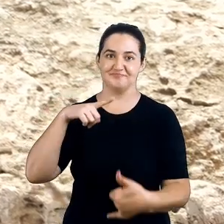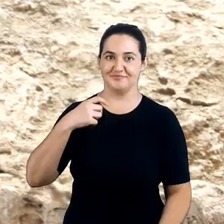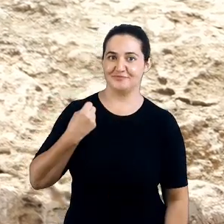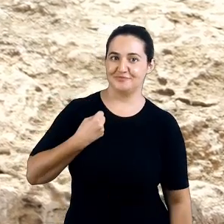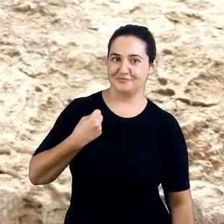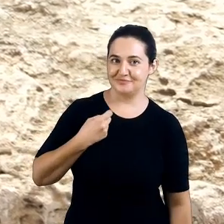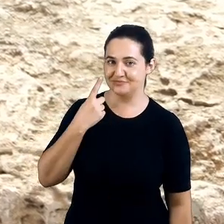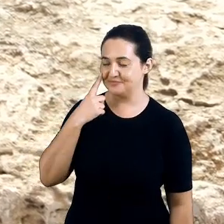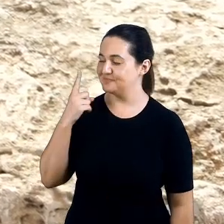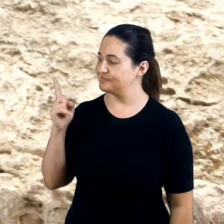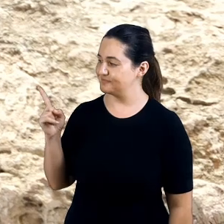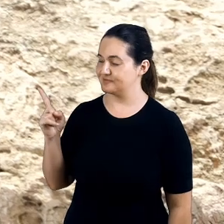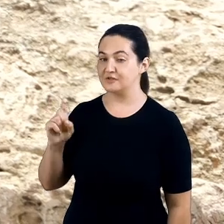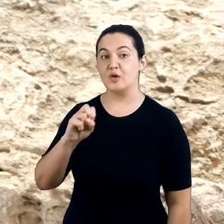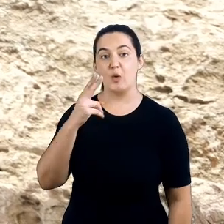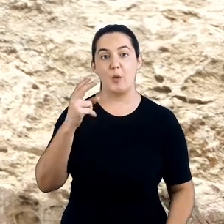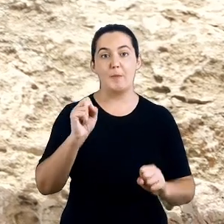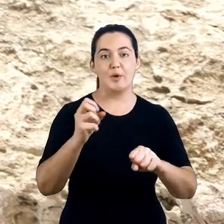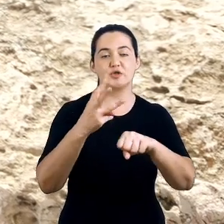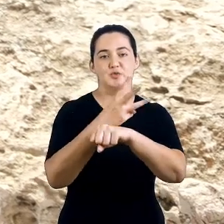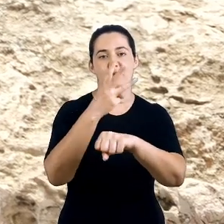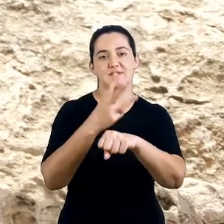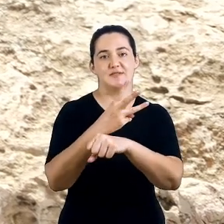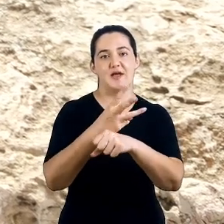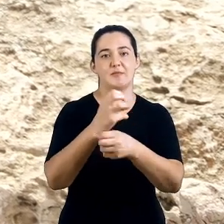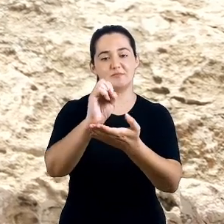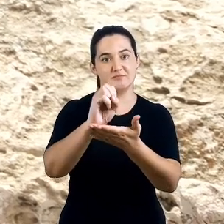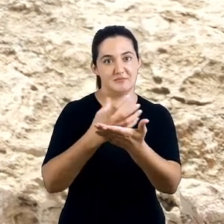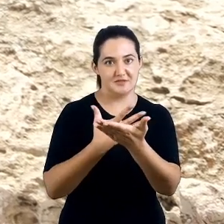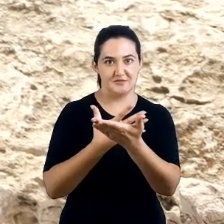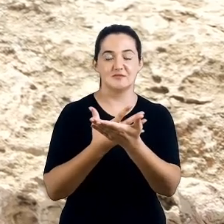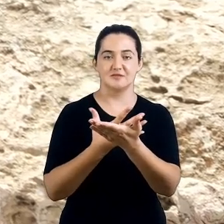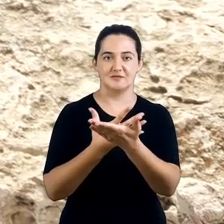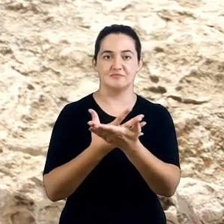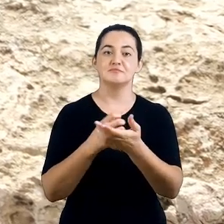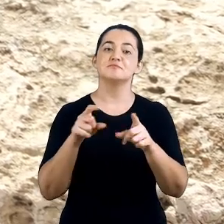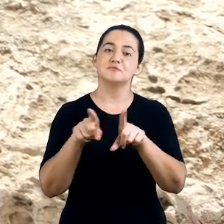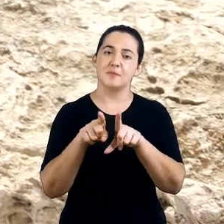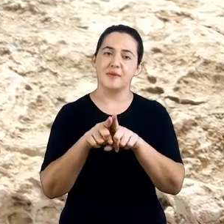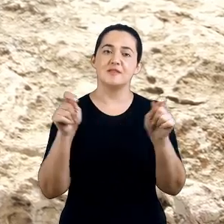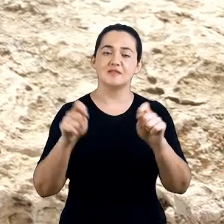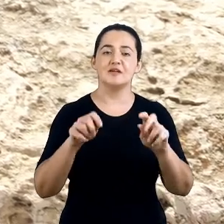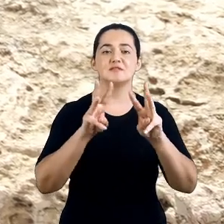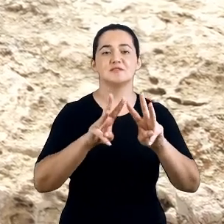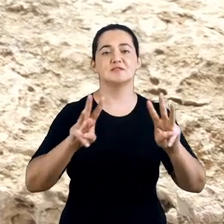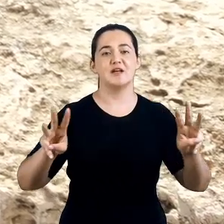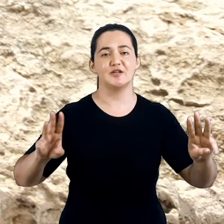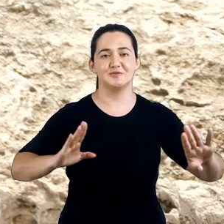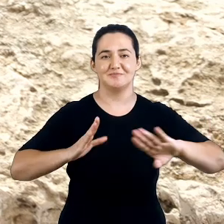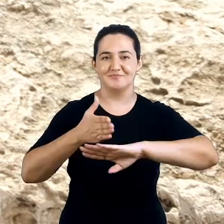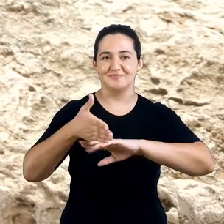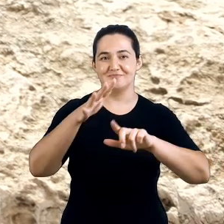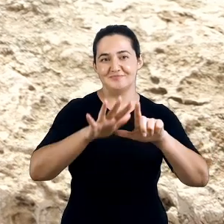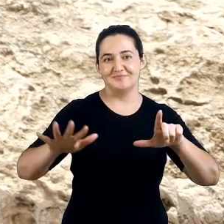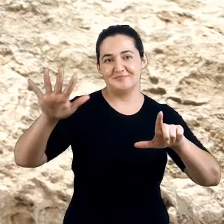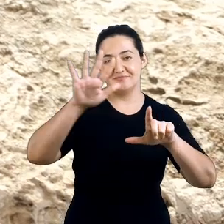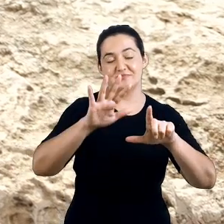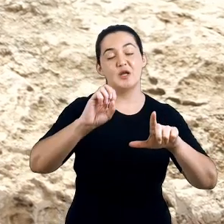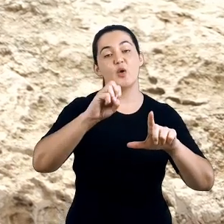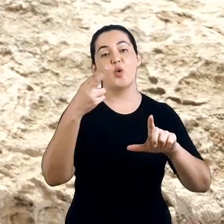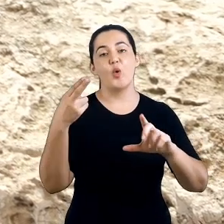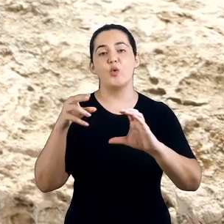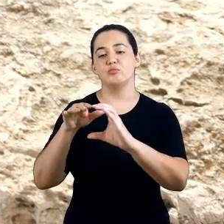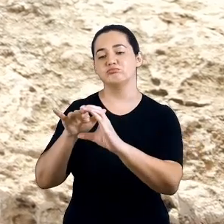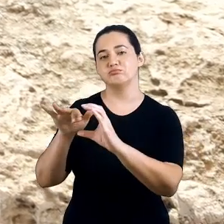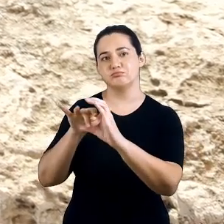12 2127 3121 ou mandar uma mensagem para o WhatsApp que aparece na sua tela. Você também pode acessar o site